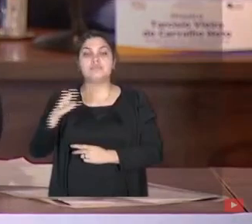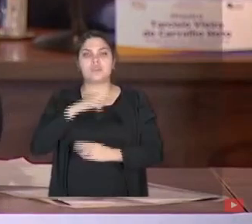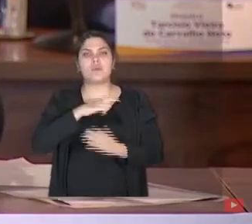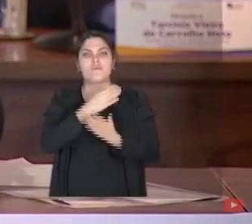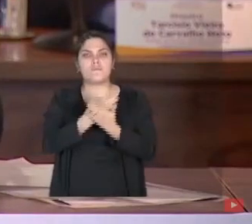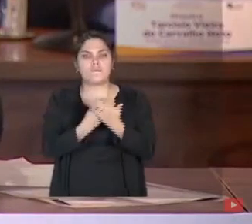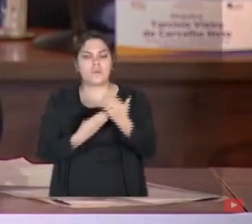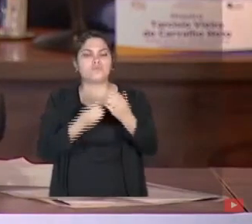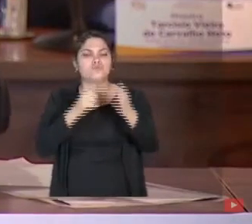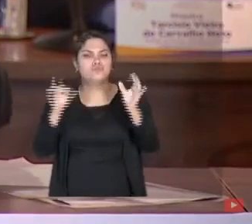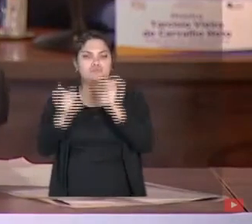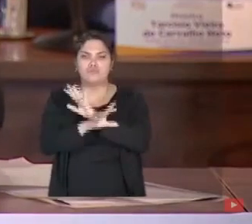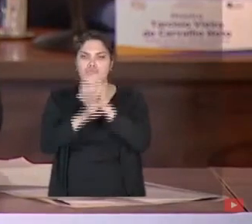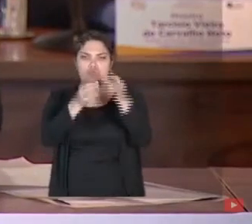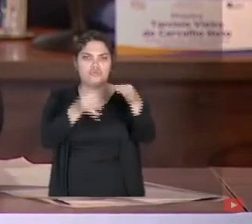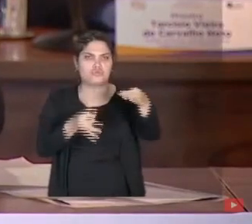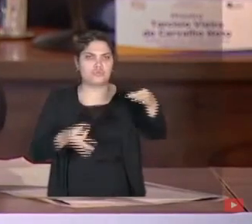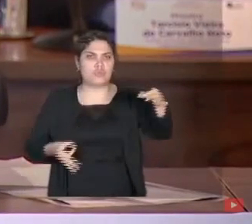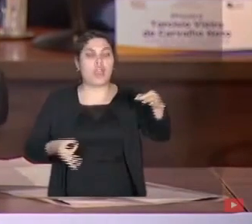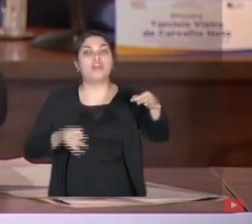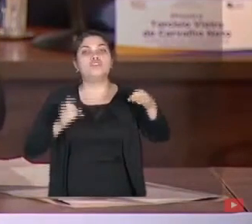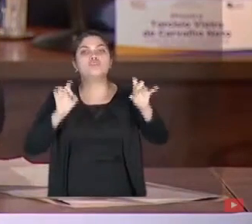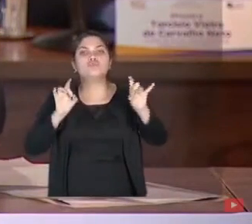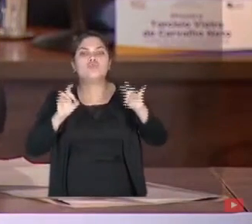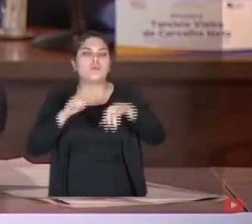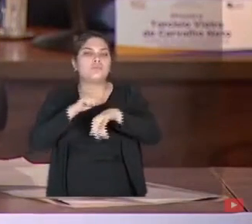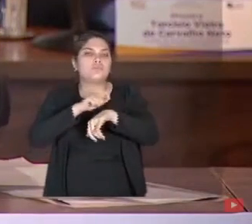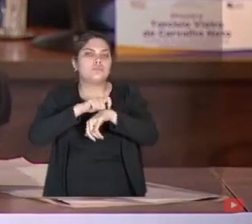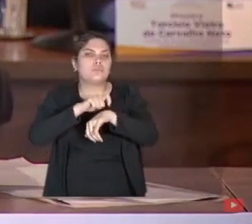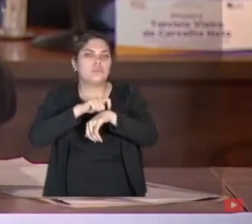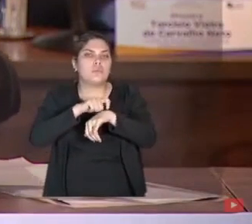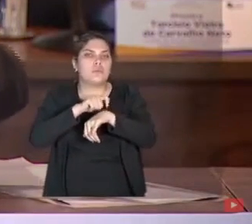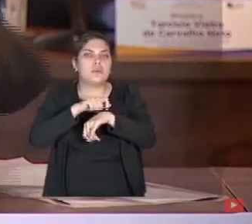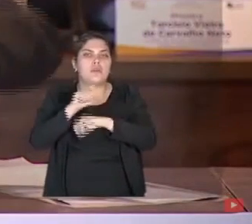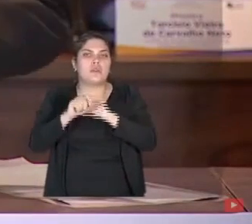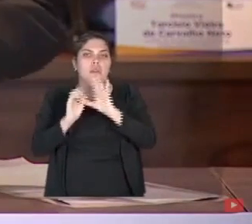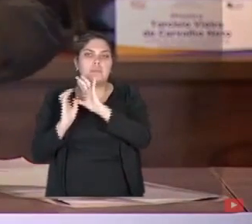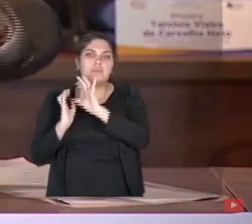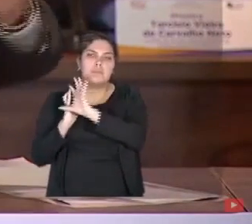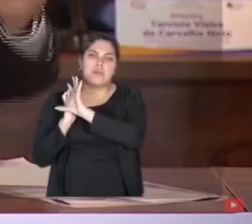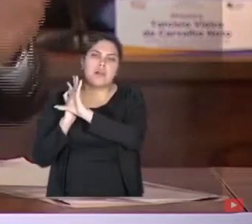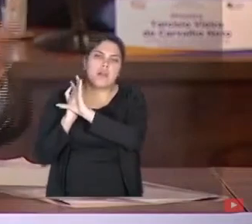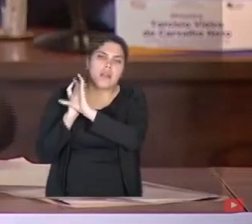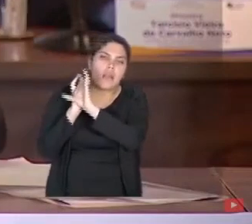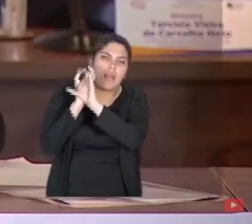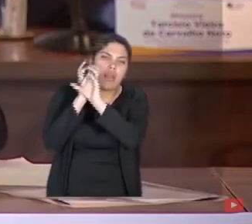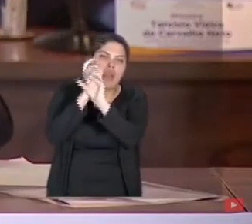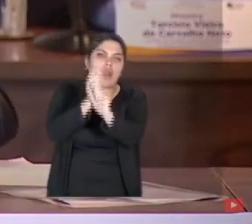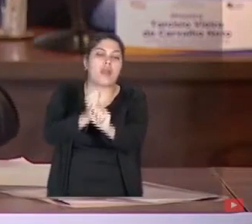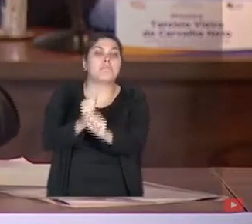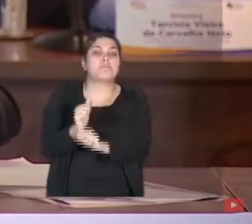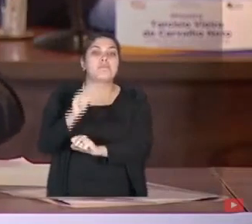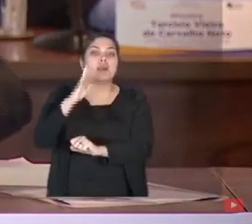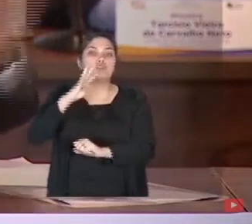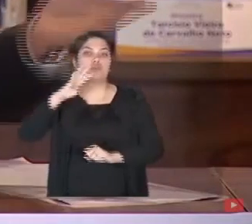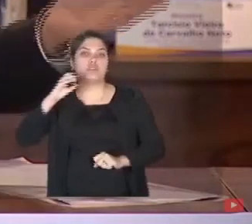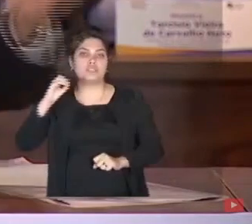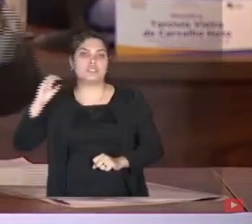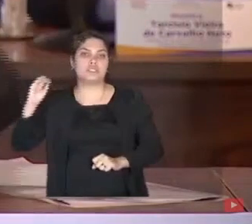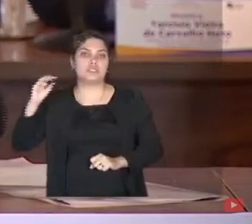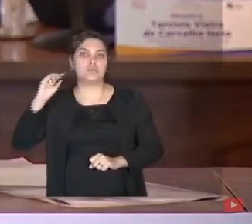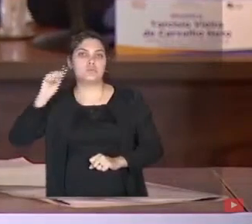totalmente íntegros e apenas o processo de somar essas mais de 400